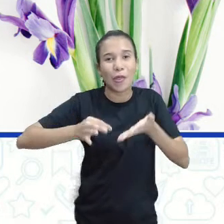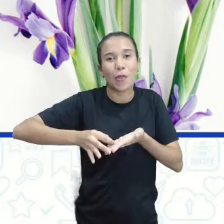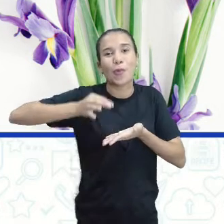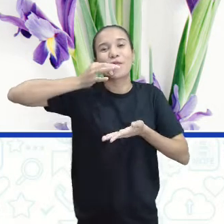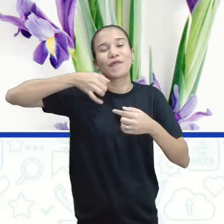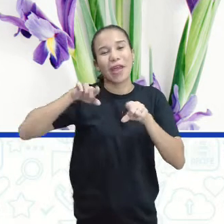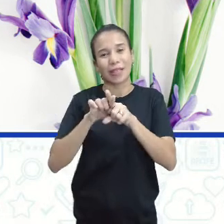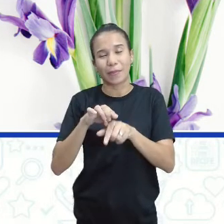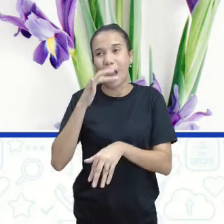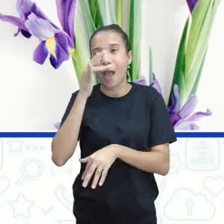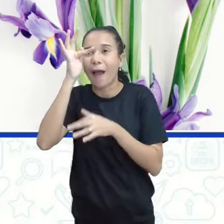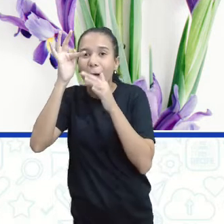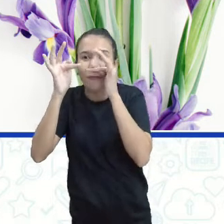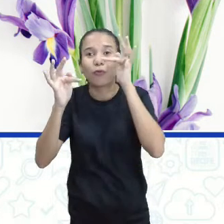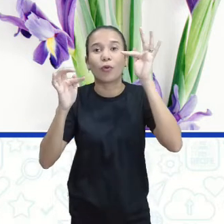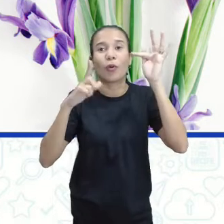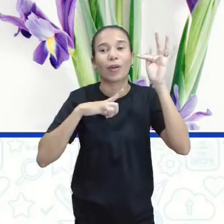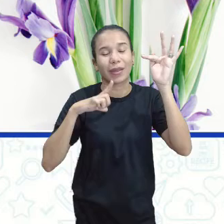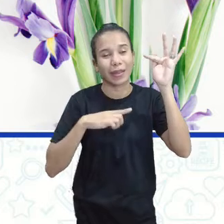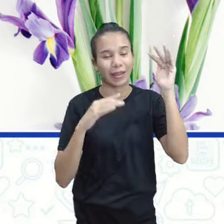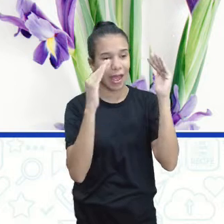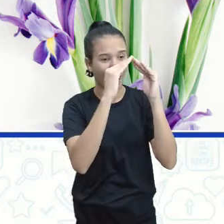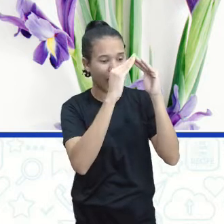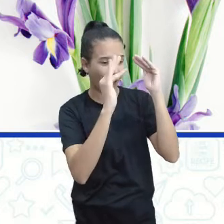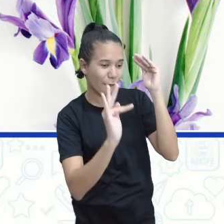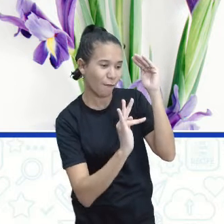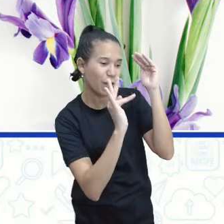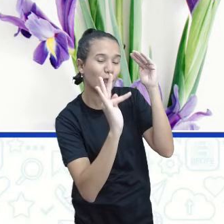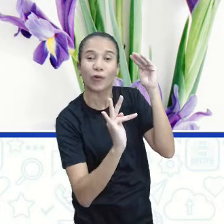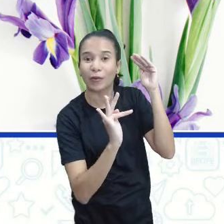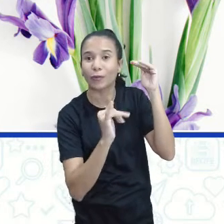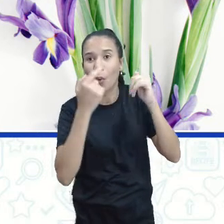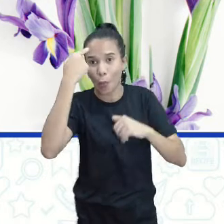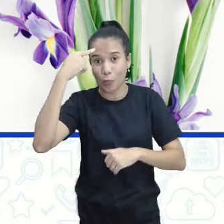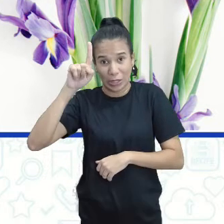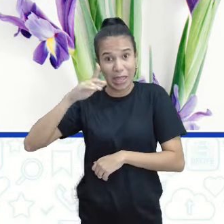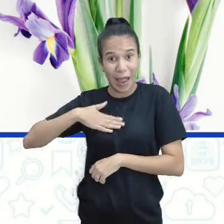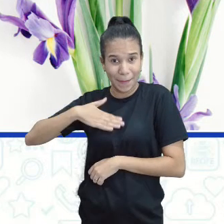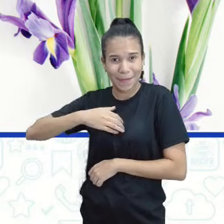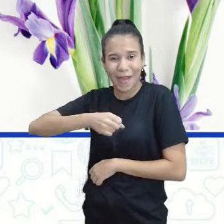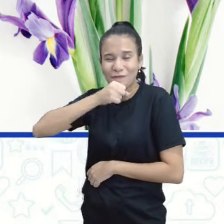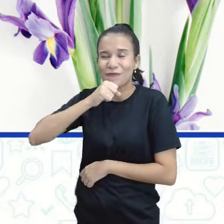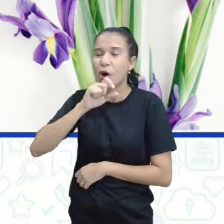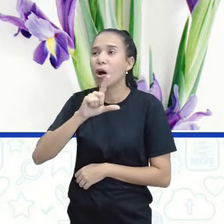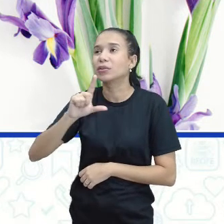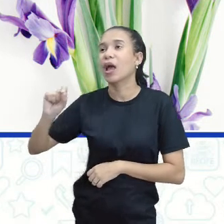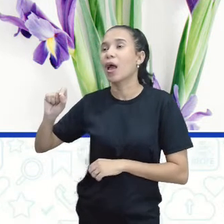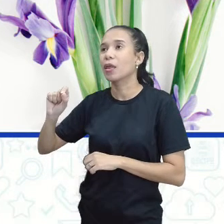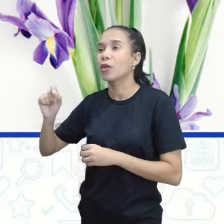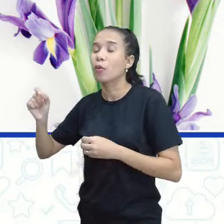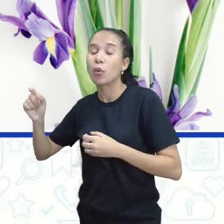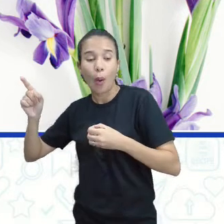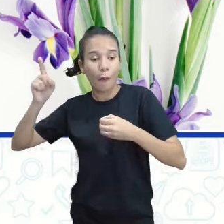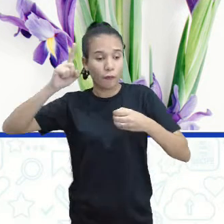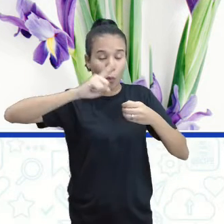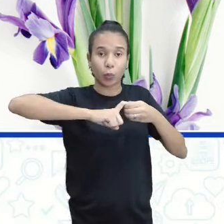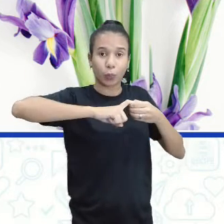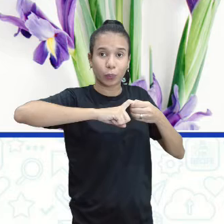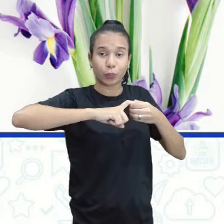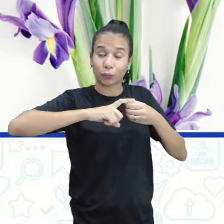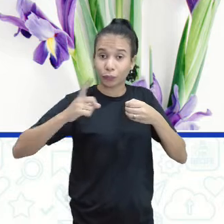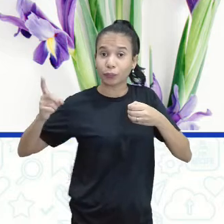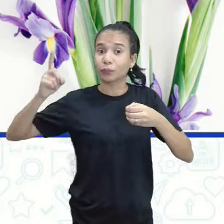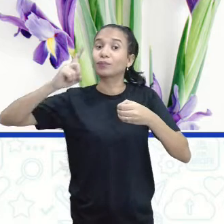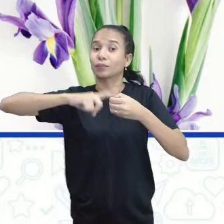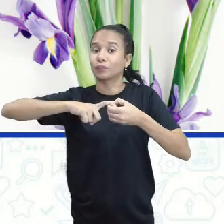e arrozeira que havia na frente da casa. Um dia a vovó saiu depois do almoço e voltaram. Ou seja, voltaram por quê?